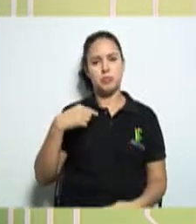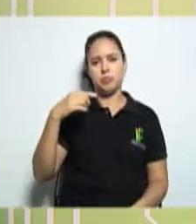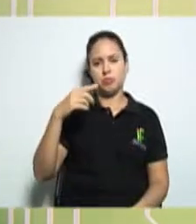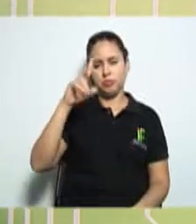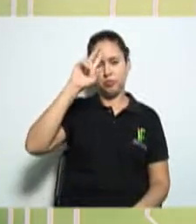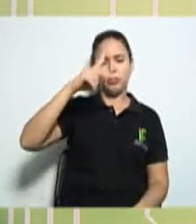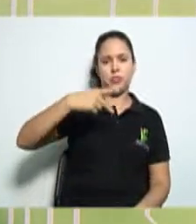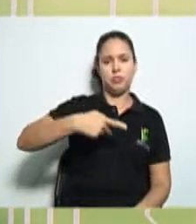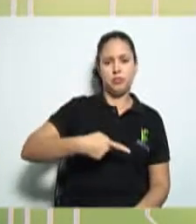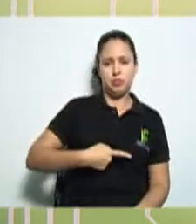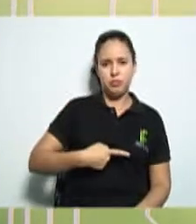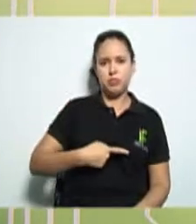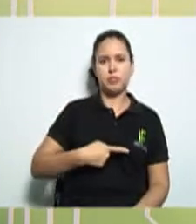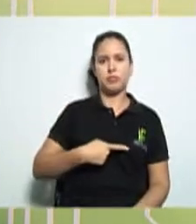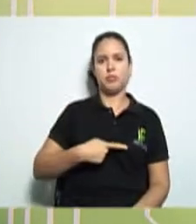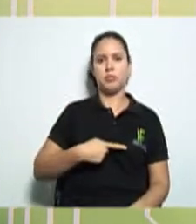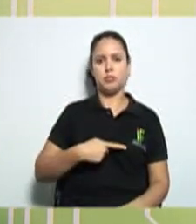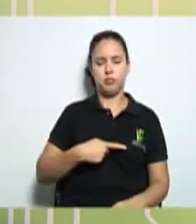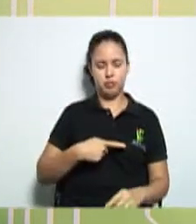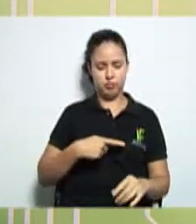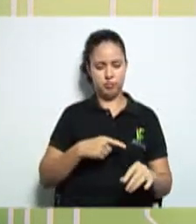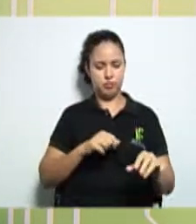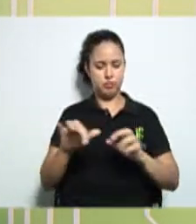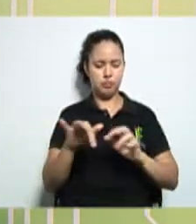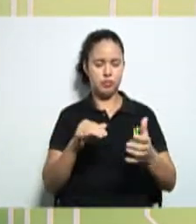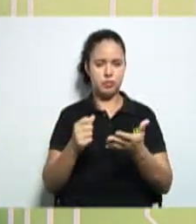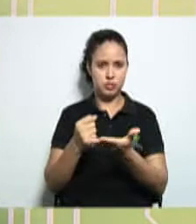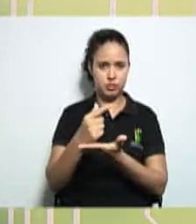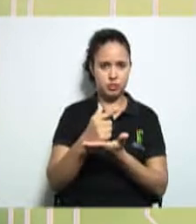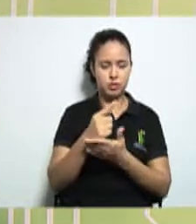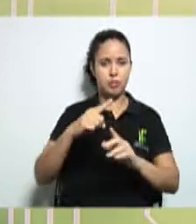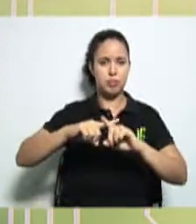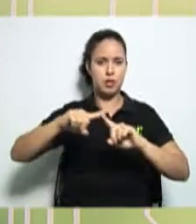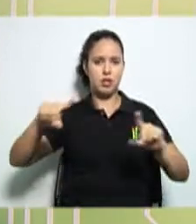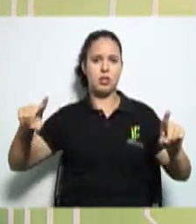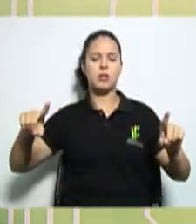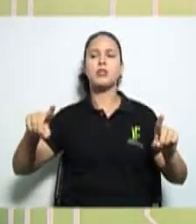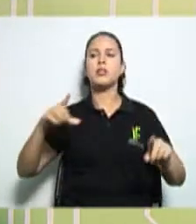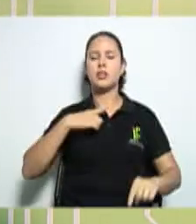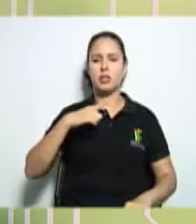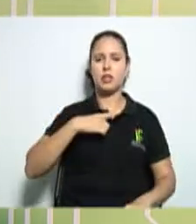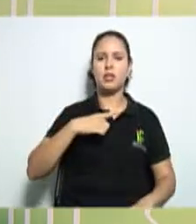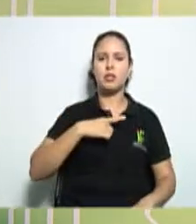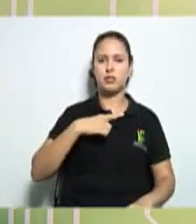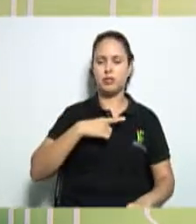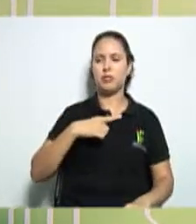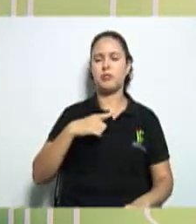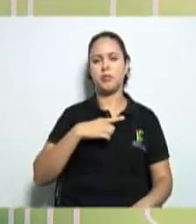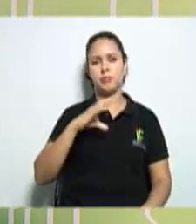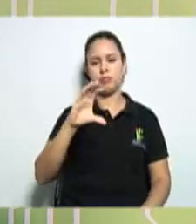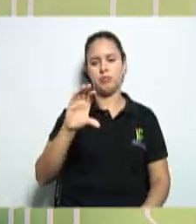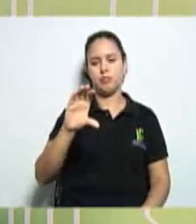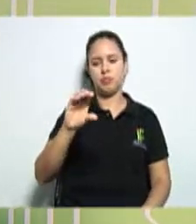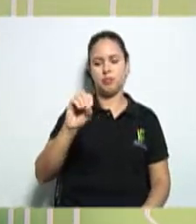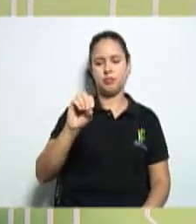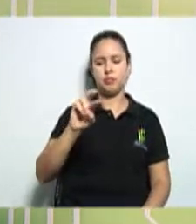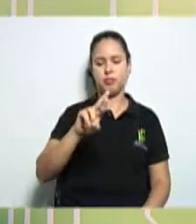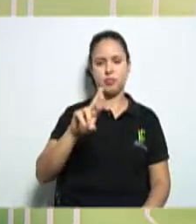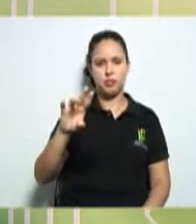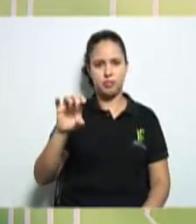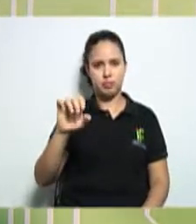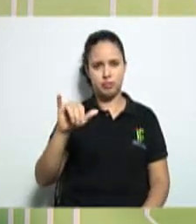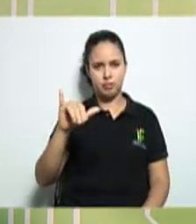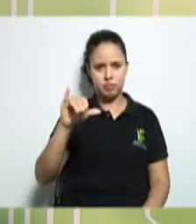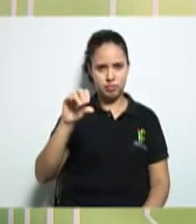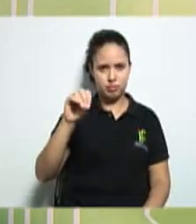autoatendimento, mas a gente tem um serviço de entrega. Então, é muito mais difícil a gente visualizar um